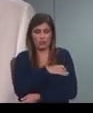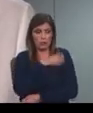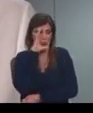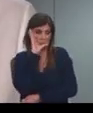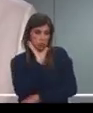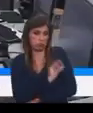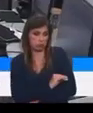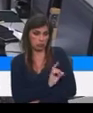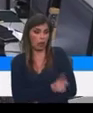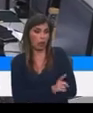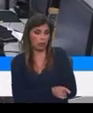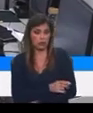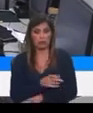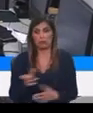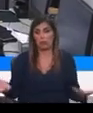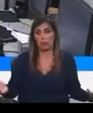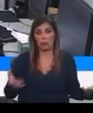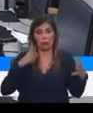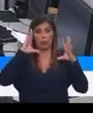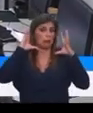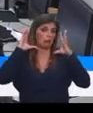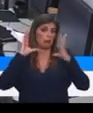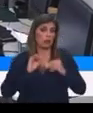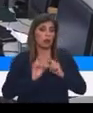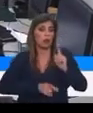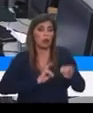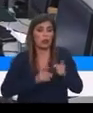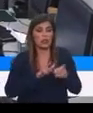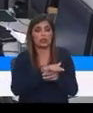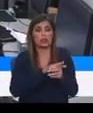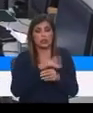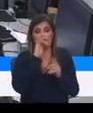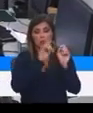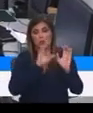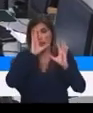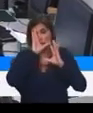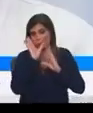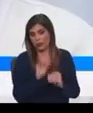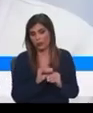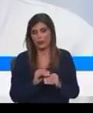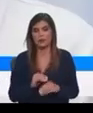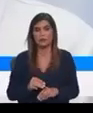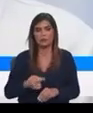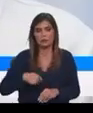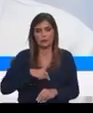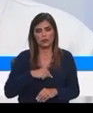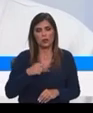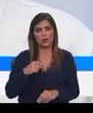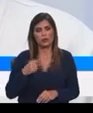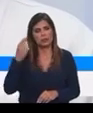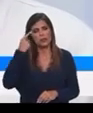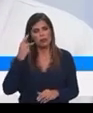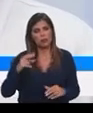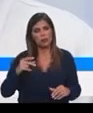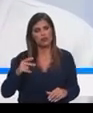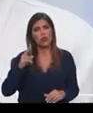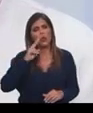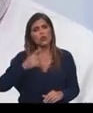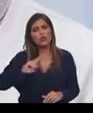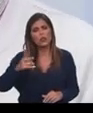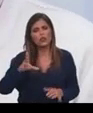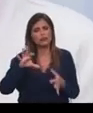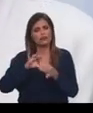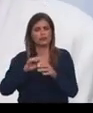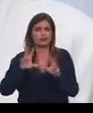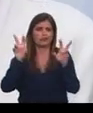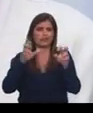pelas nossas equipas e, portanto, não temos a noção de qual é a situação das pessoas. Pensamos que até há um turismo de saúde mais ou